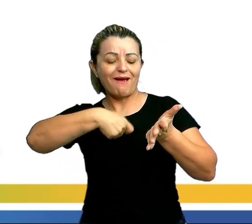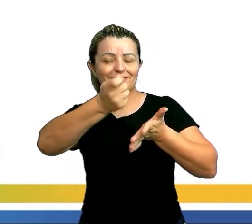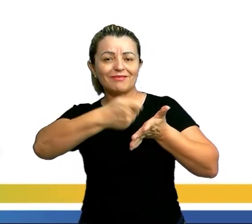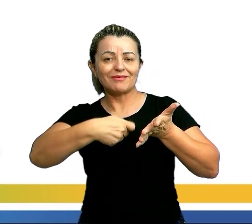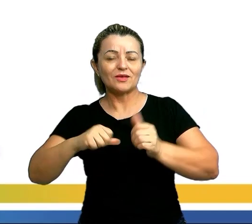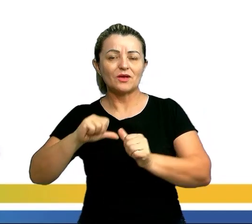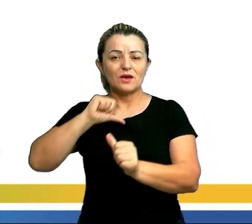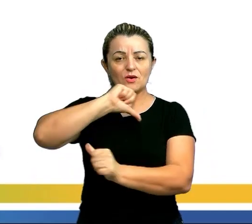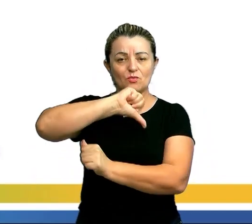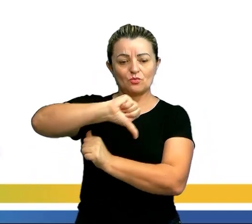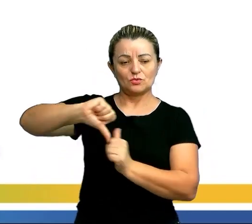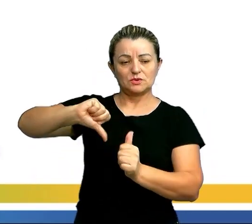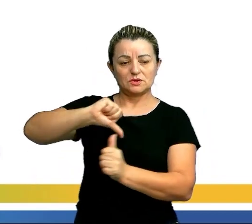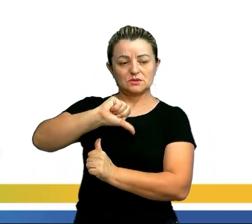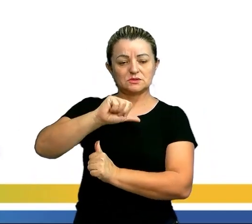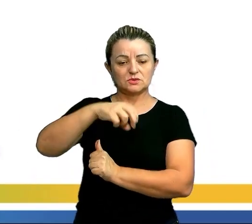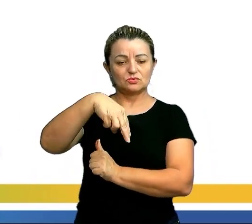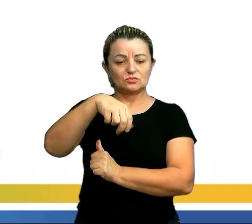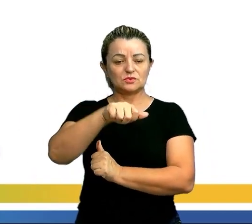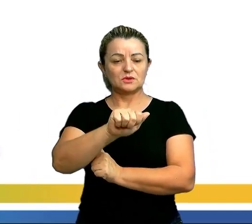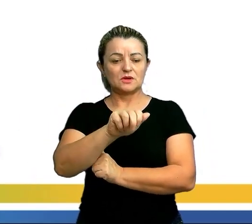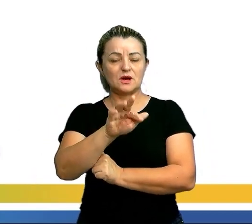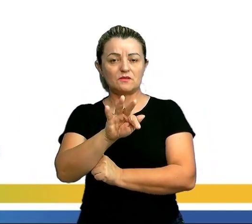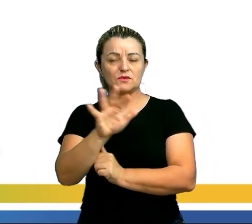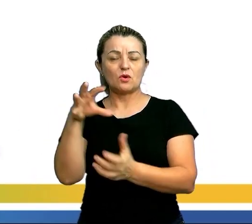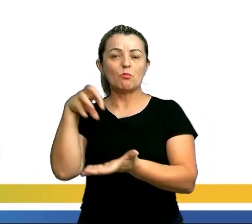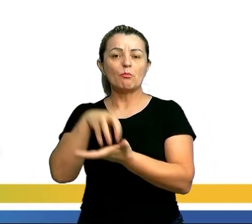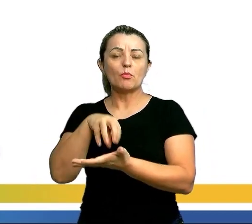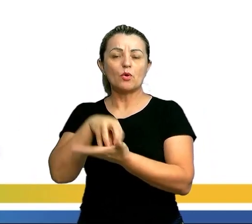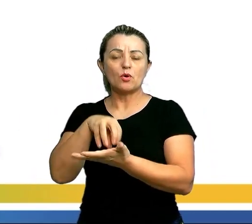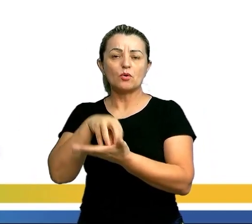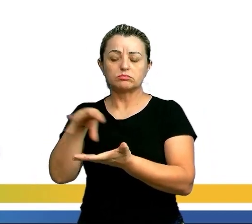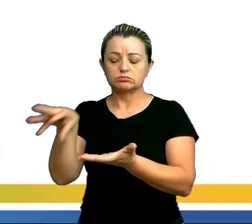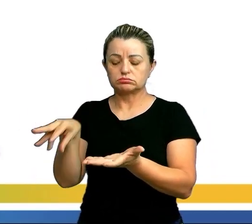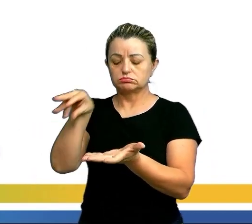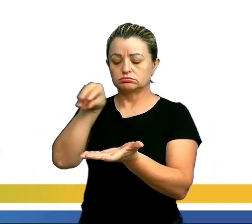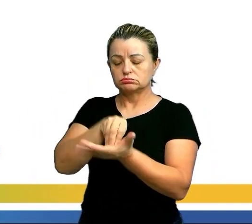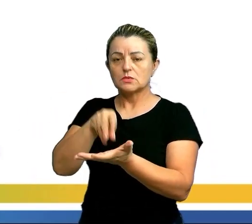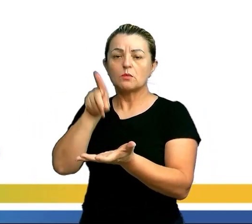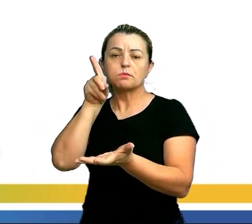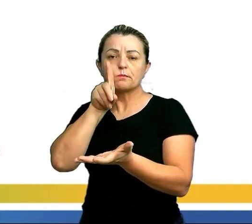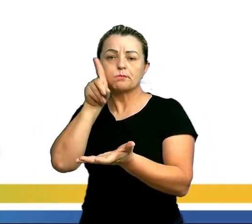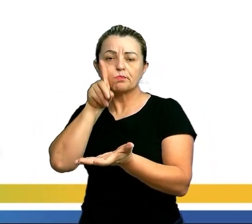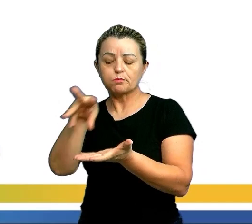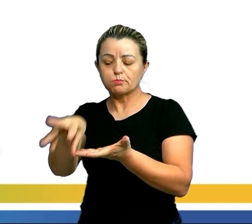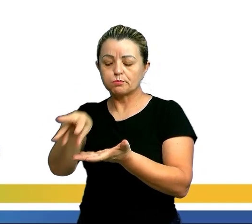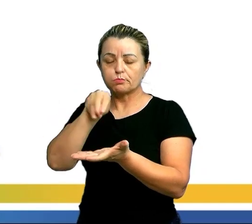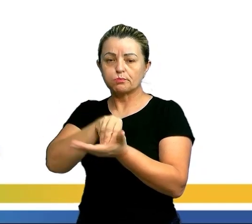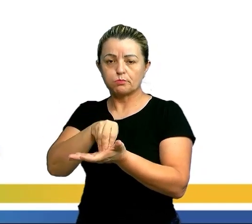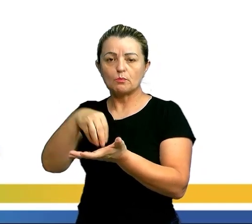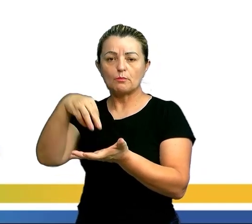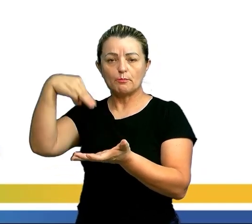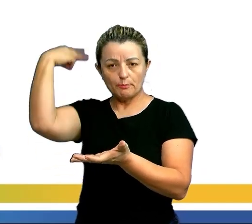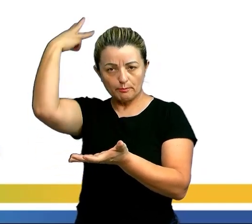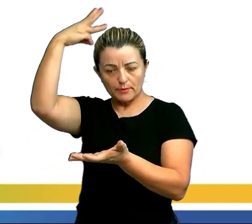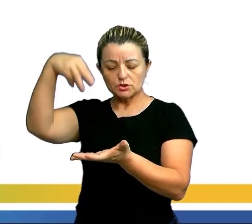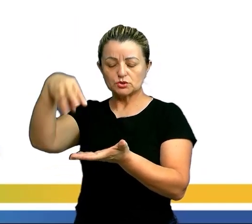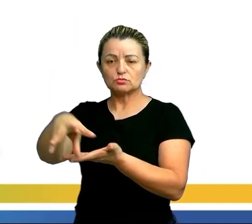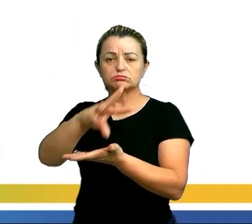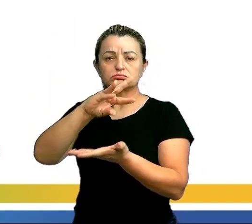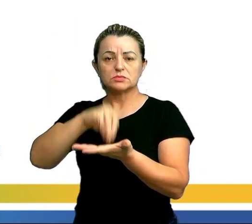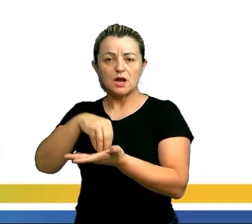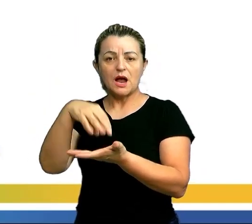do chamado NAFTA, que é o bloco composto pelos Estados Unidos, pelo México e pelo